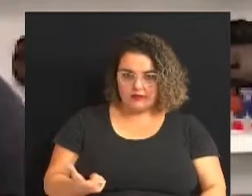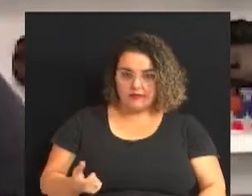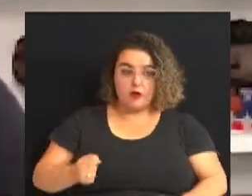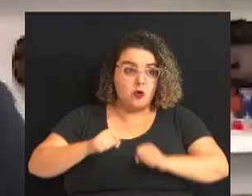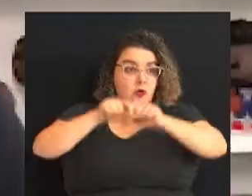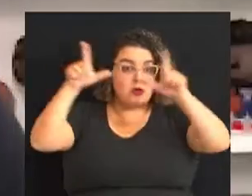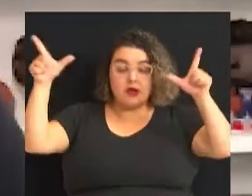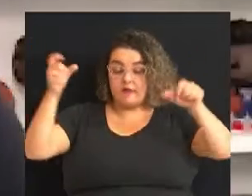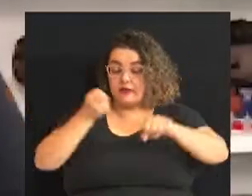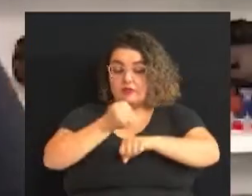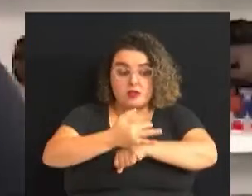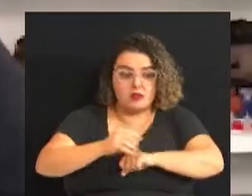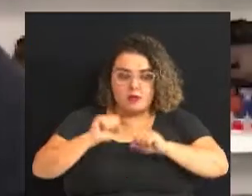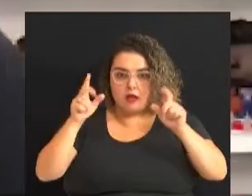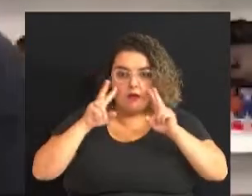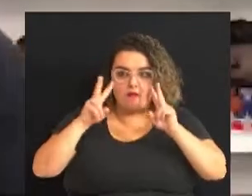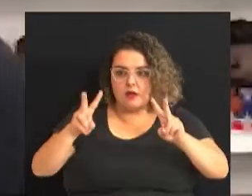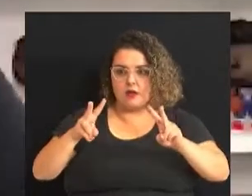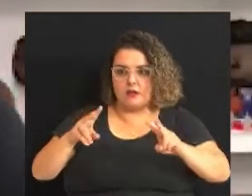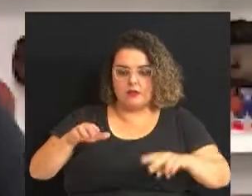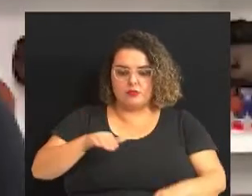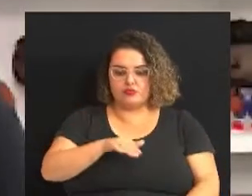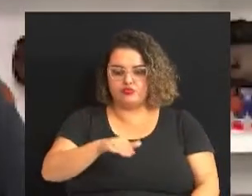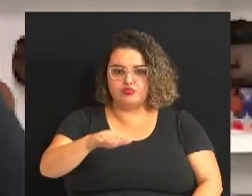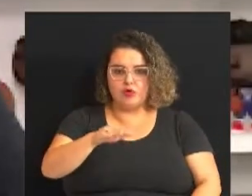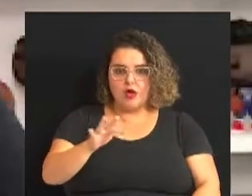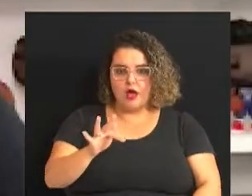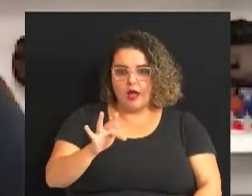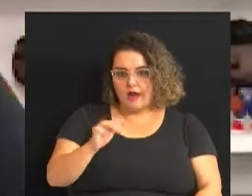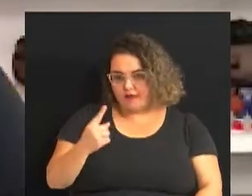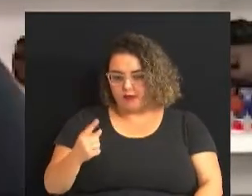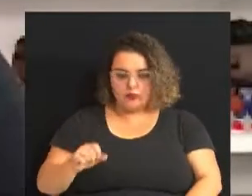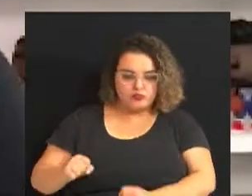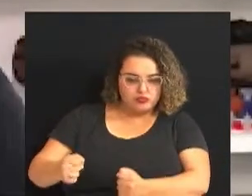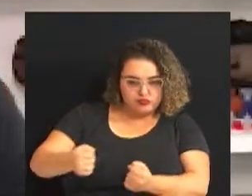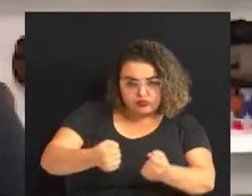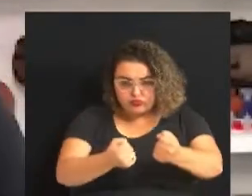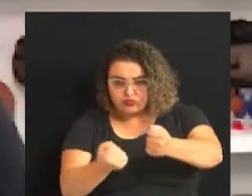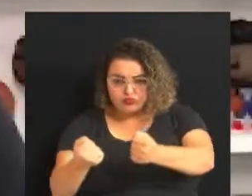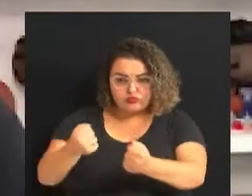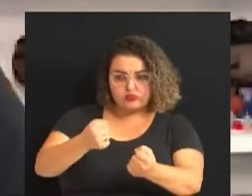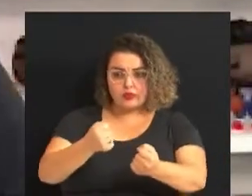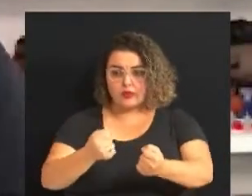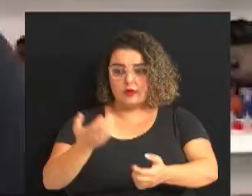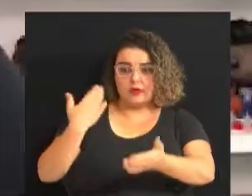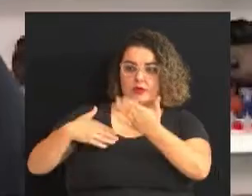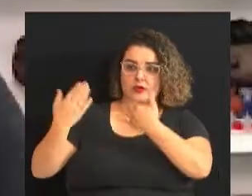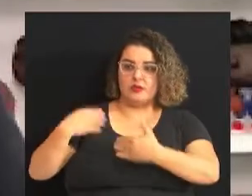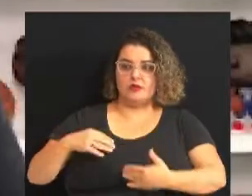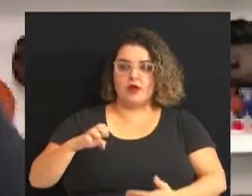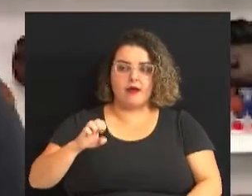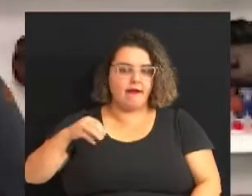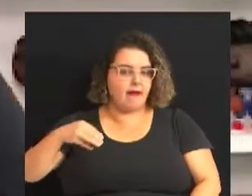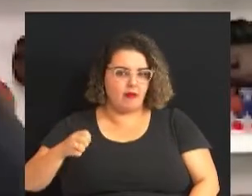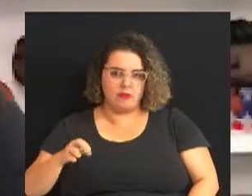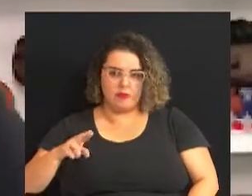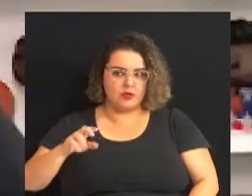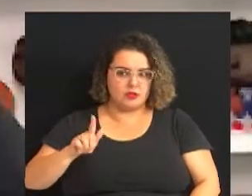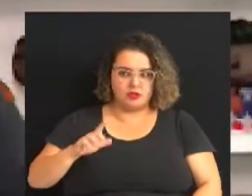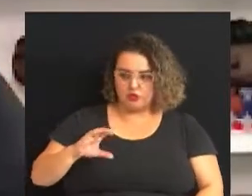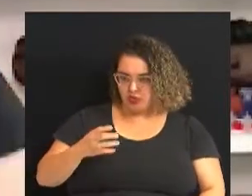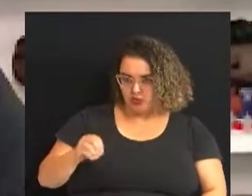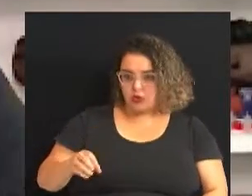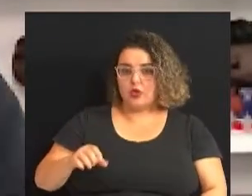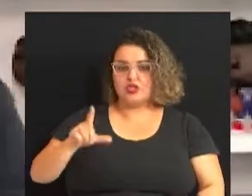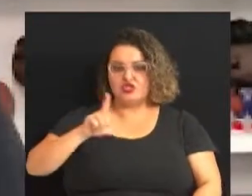índices de Fórmula 1, eles são bem aquém em relação ao passado. Porque o passado tinha um Emerson Fittipaldi, tinha um Nelson Piquet, tinha um Ayrton Senna, tinha um